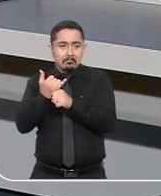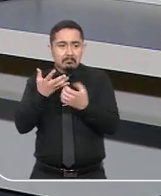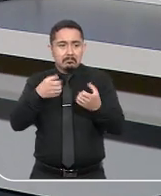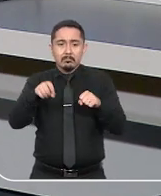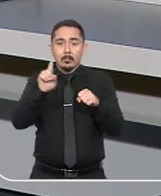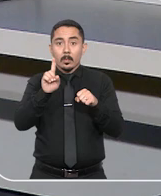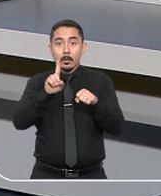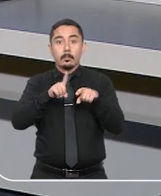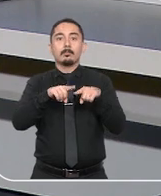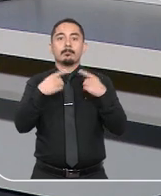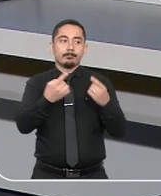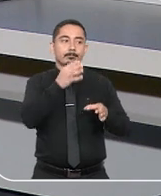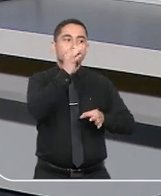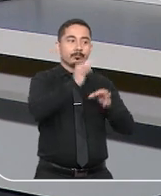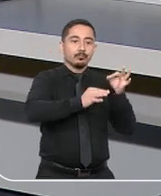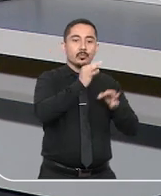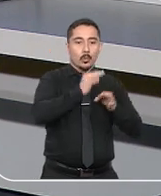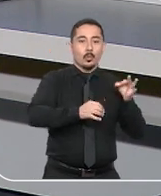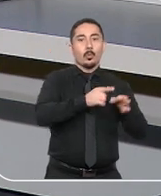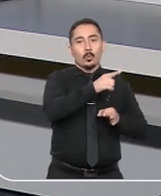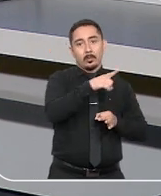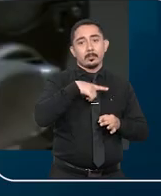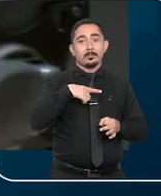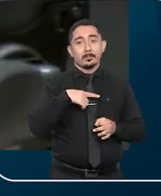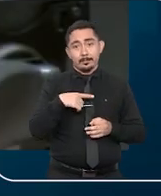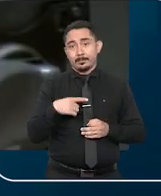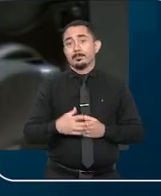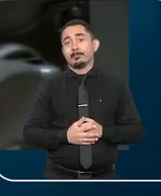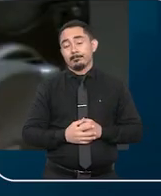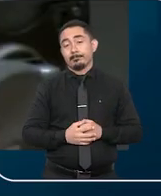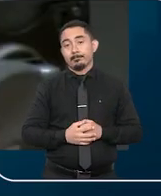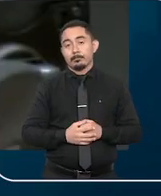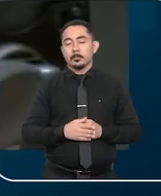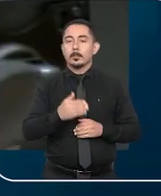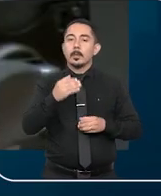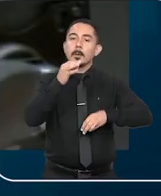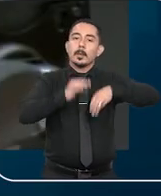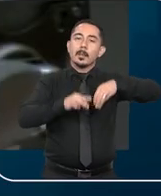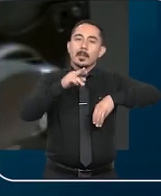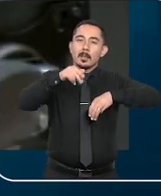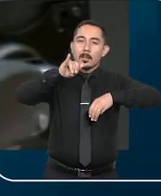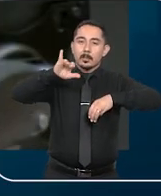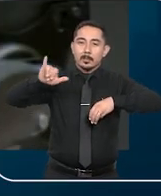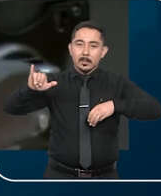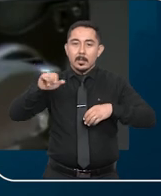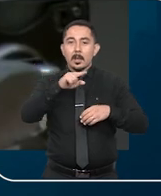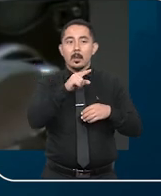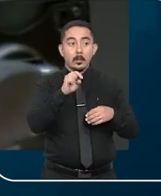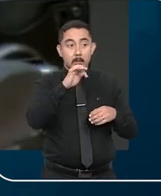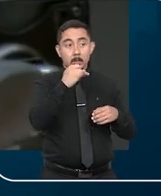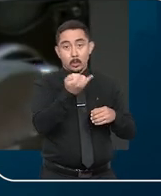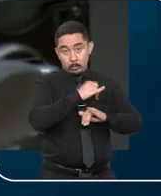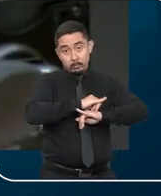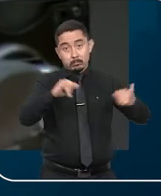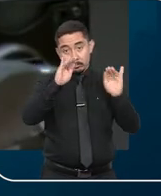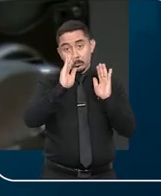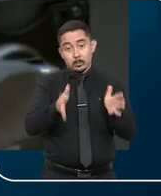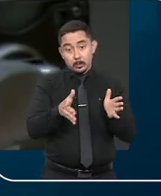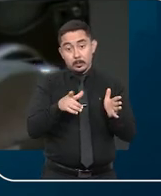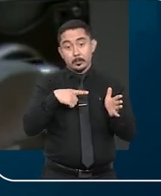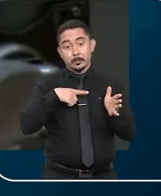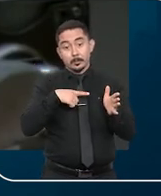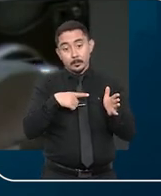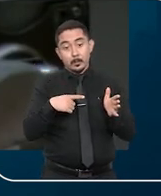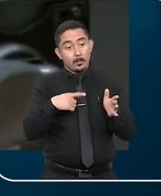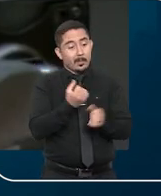pedido, o que levou ao ajuizamento da ação. Segundo a relatora, ministra Nancy Andrighi, o STJ já se pronunciou